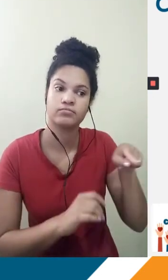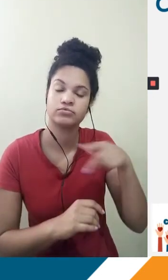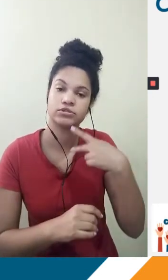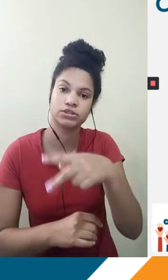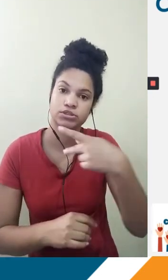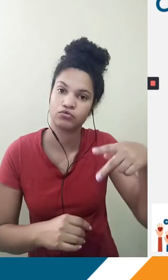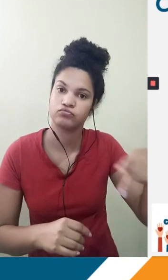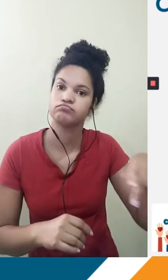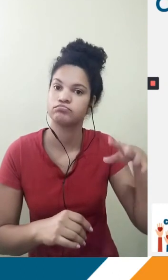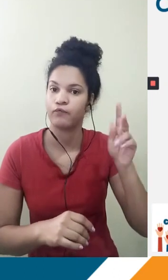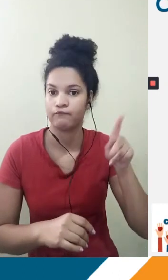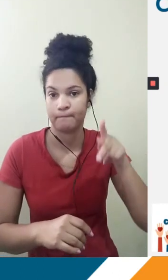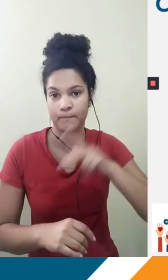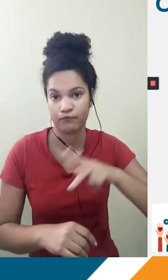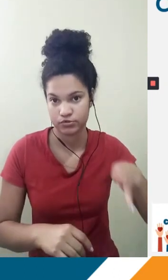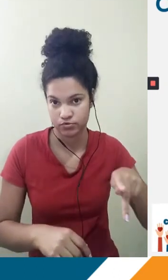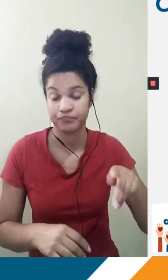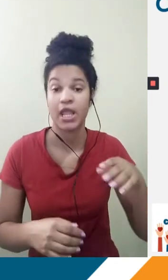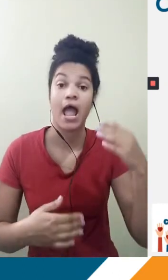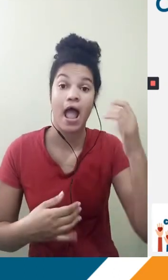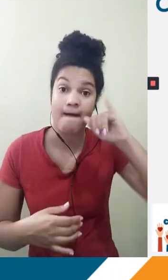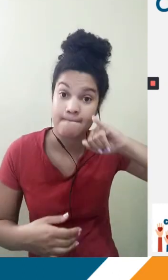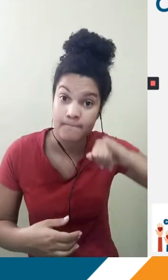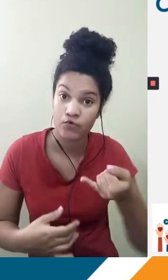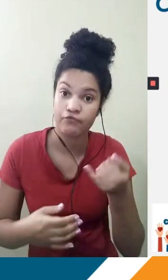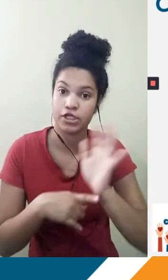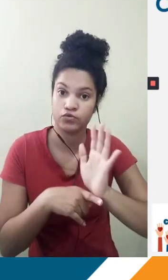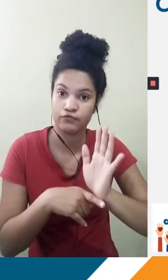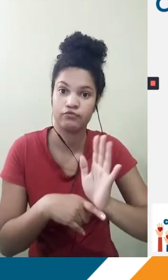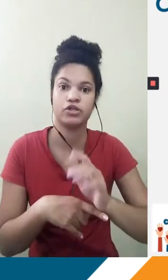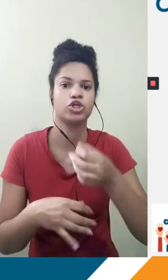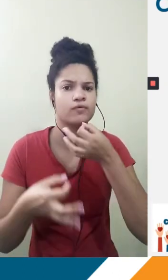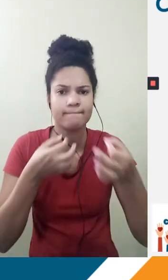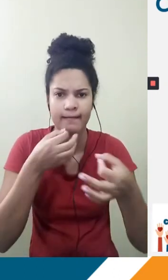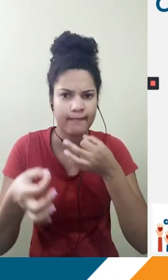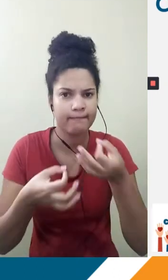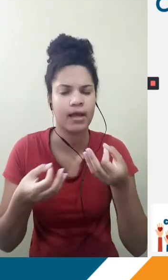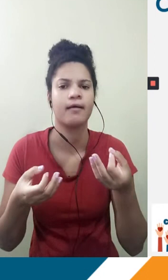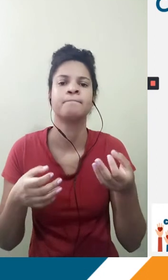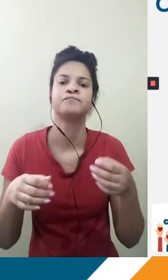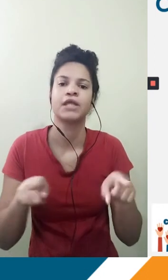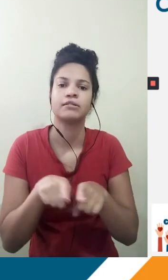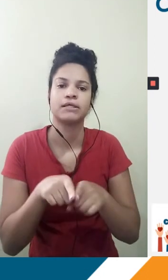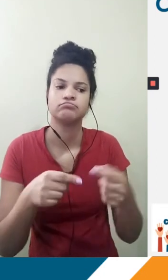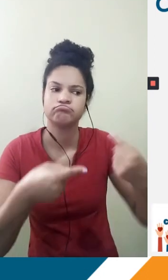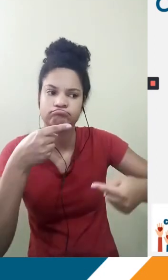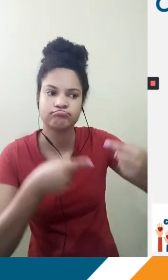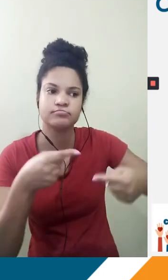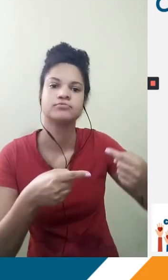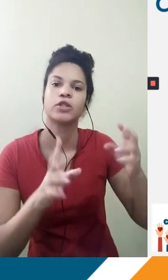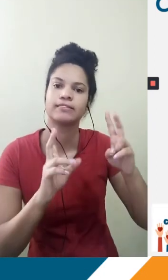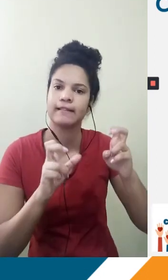nossos vídeos, façam as suas sugestões, suas críticas, discutam esses conteúdos com seus mediadores e na semana que vem